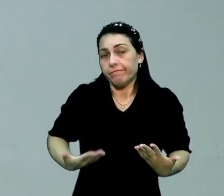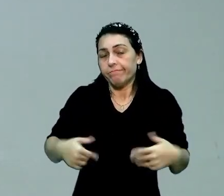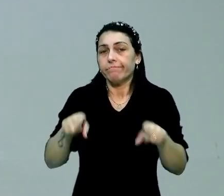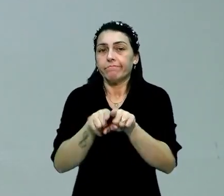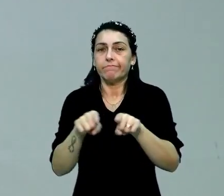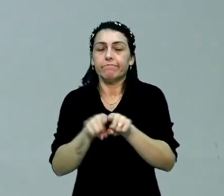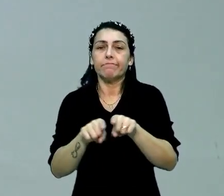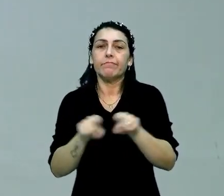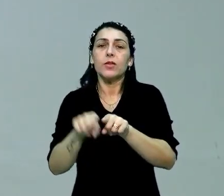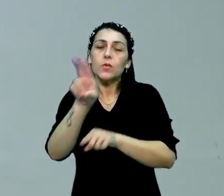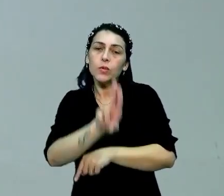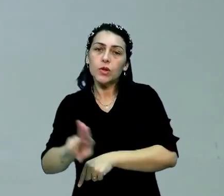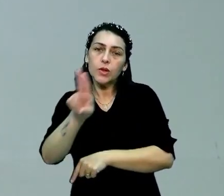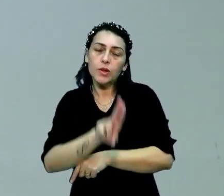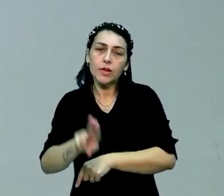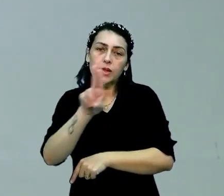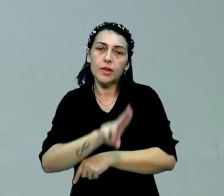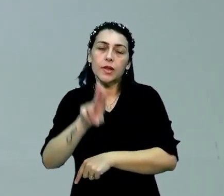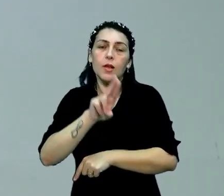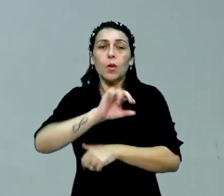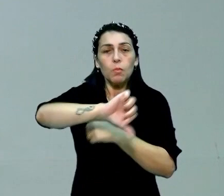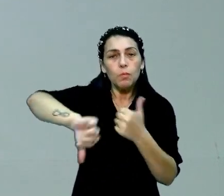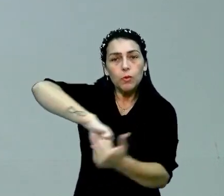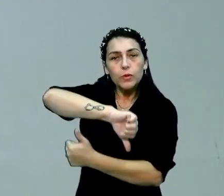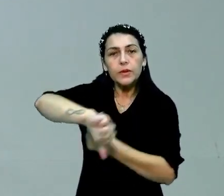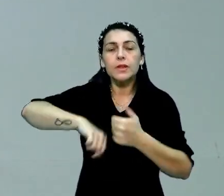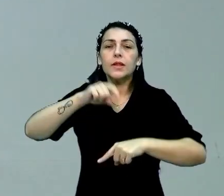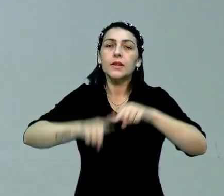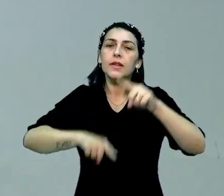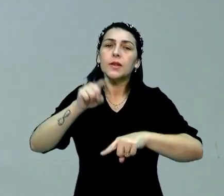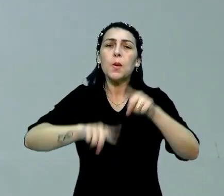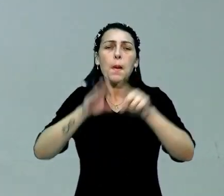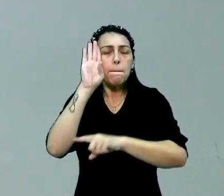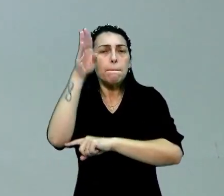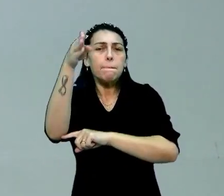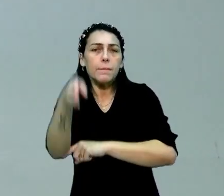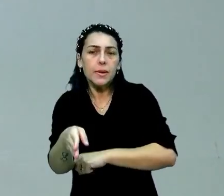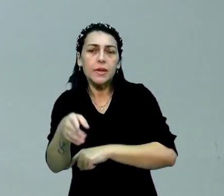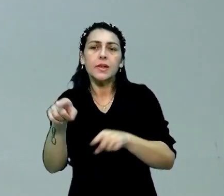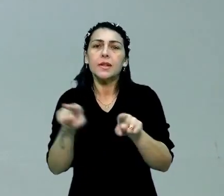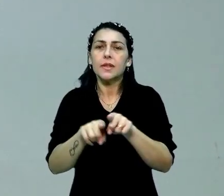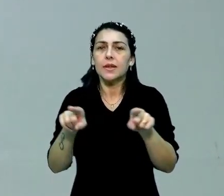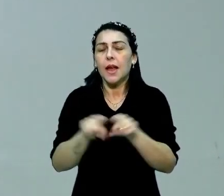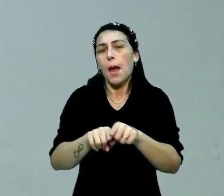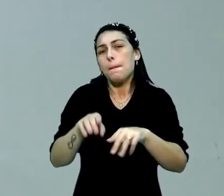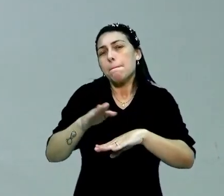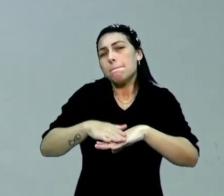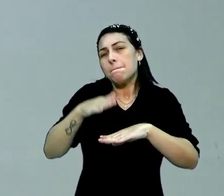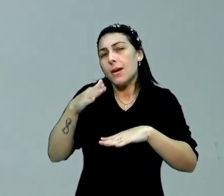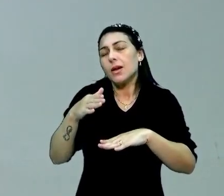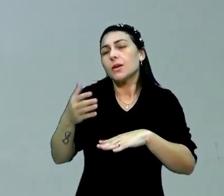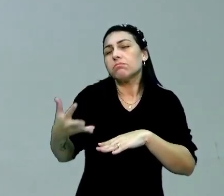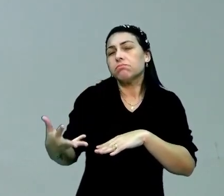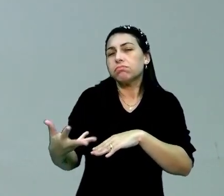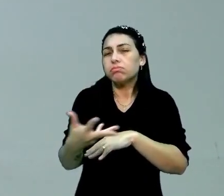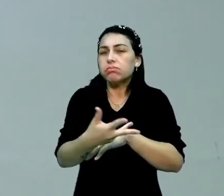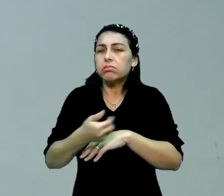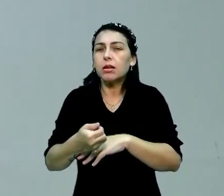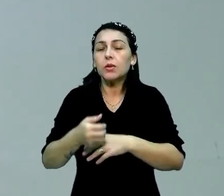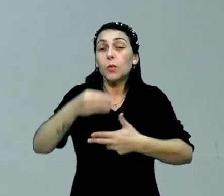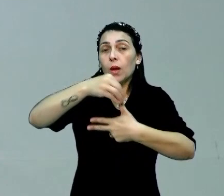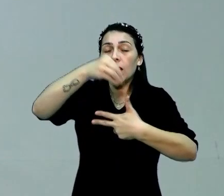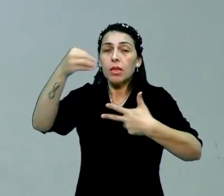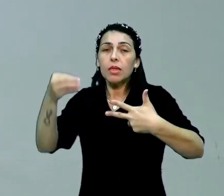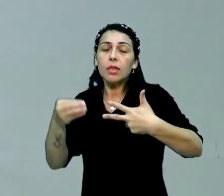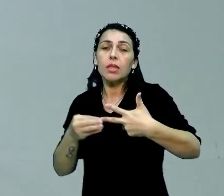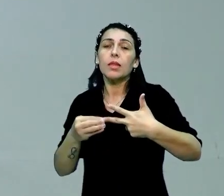acaba utilizando como instrumento de transformação, e um dos principais, e que é um pouco mais endossado na parte do Enem, que é